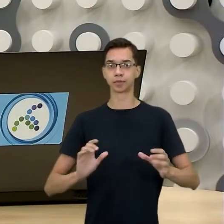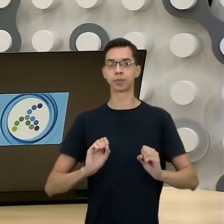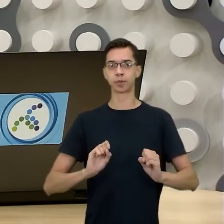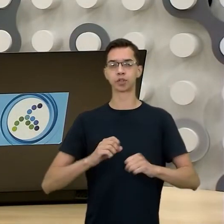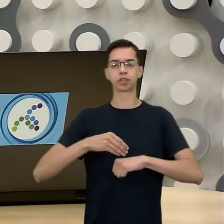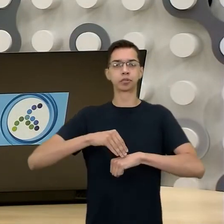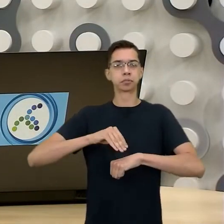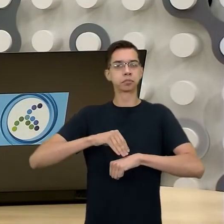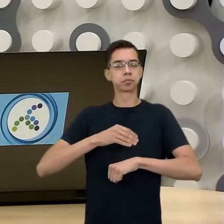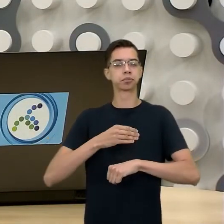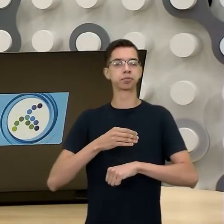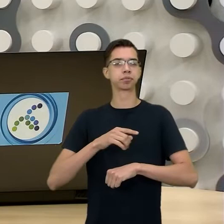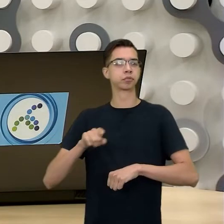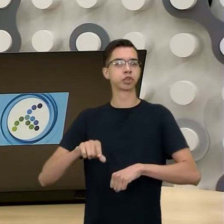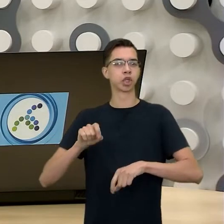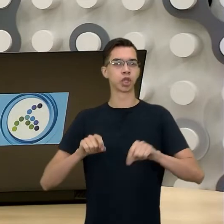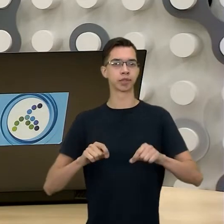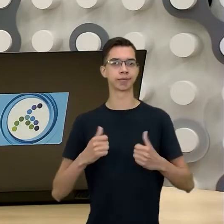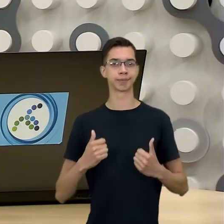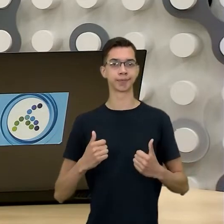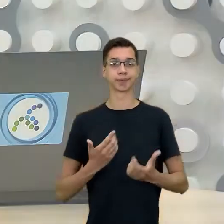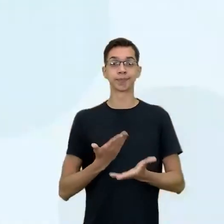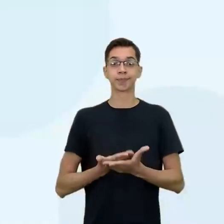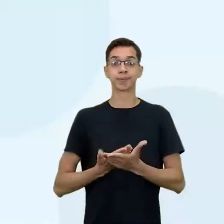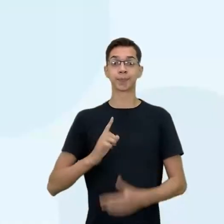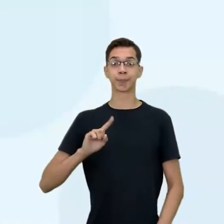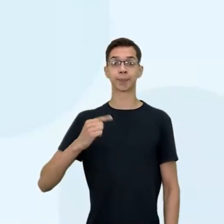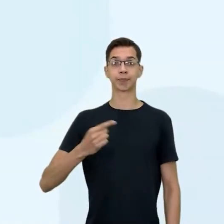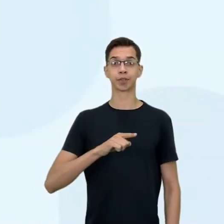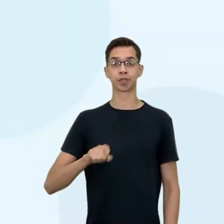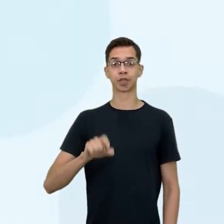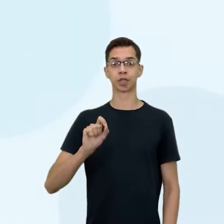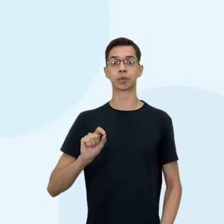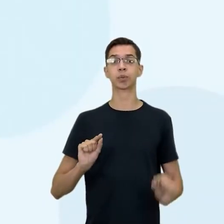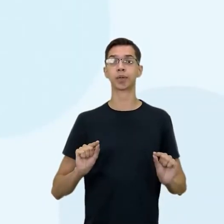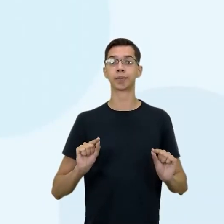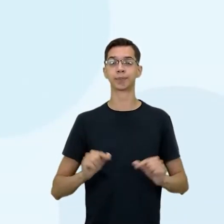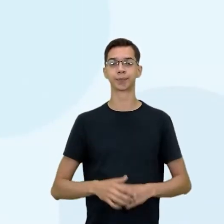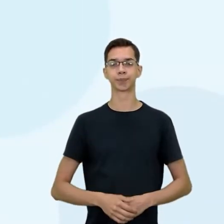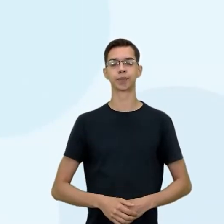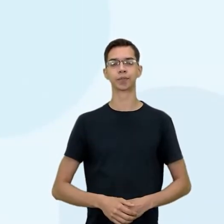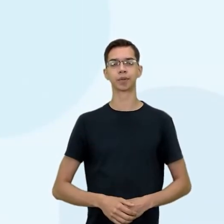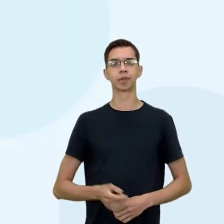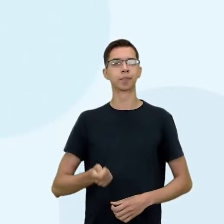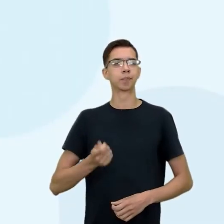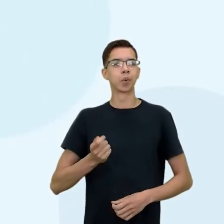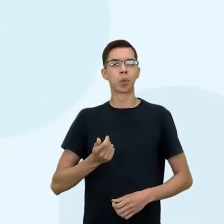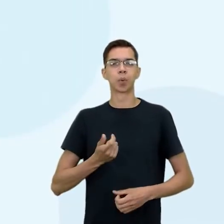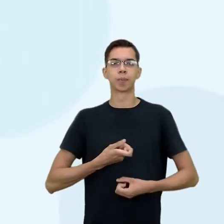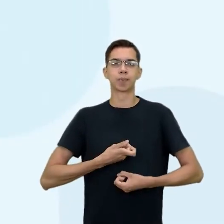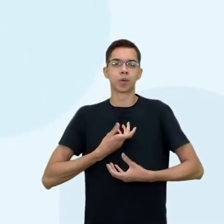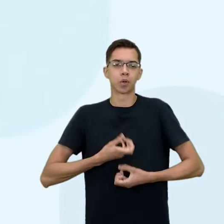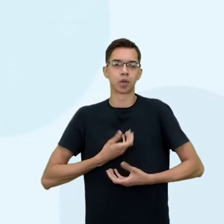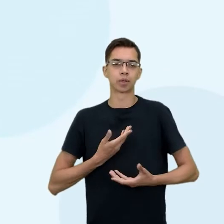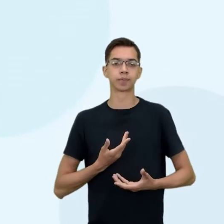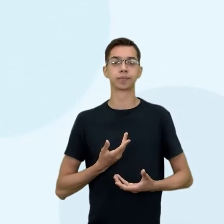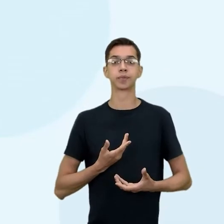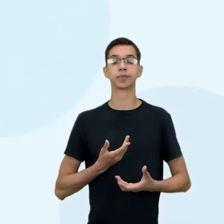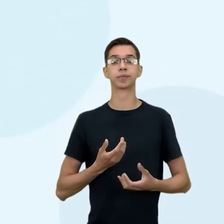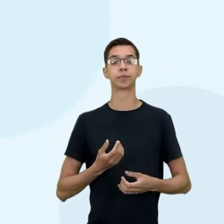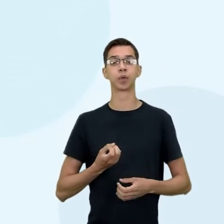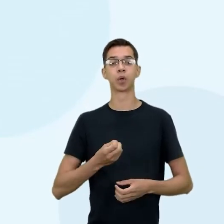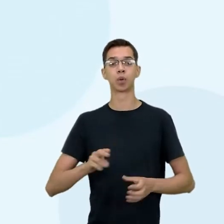tá? Então, na próxima aula, vocês vão escolher um conto, um mini conto ou poema, um capítulo de livro que aí vocês vão ler em